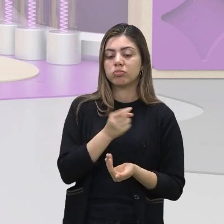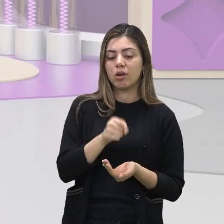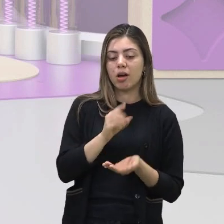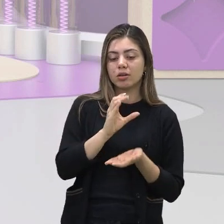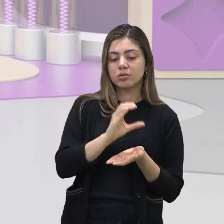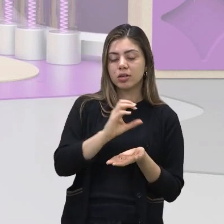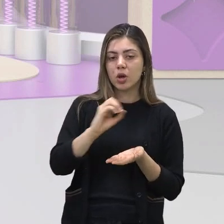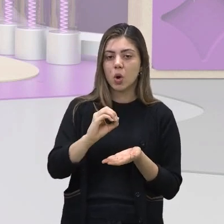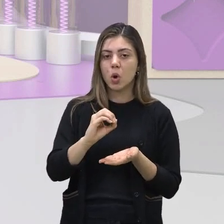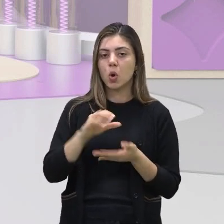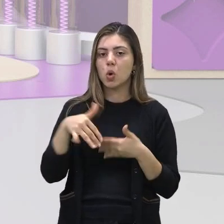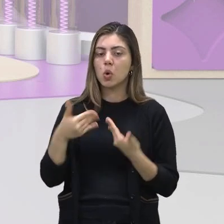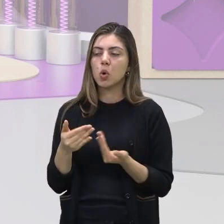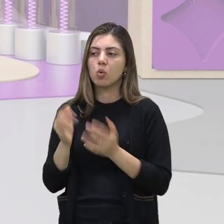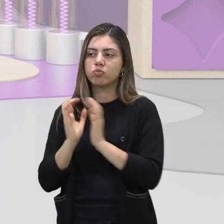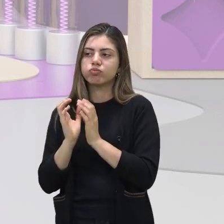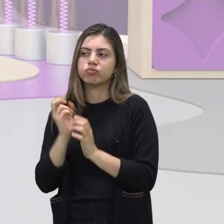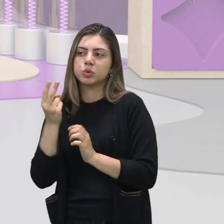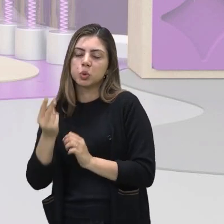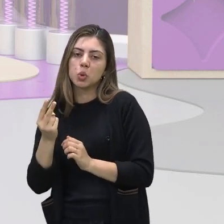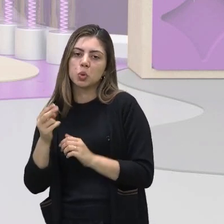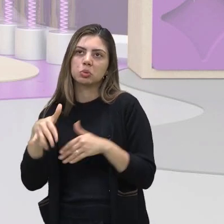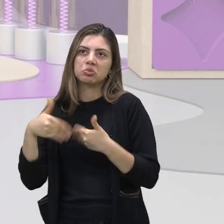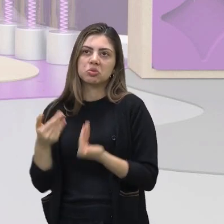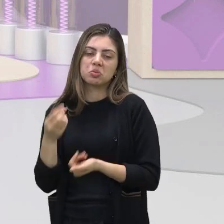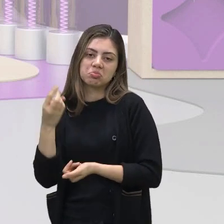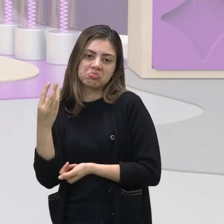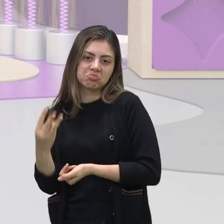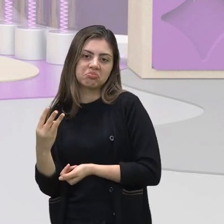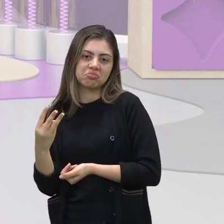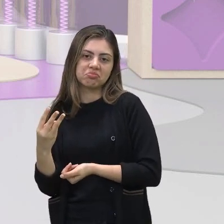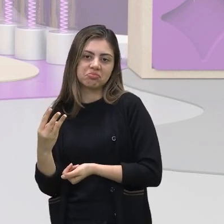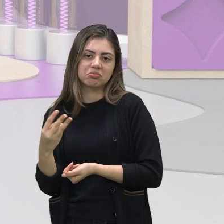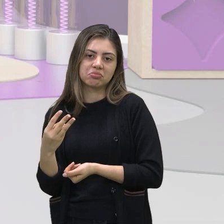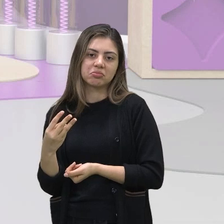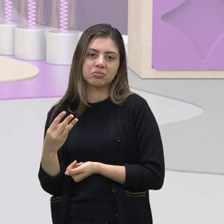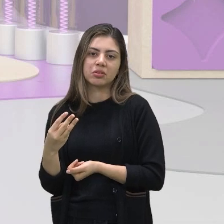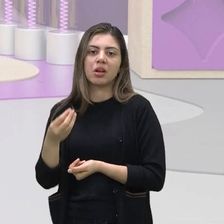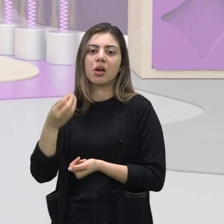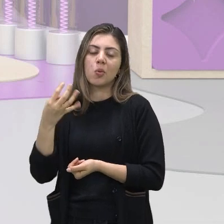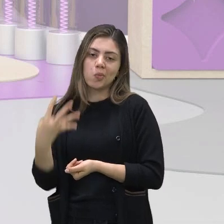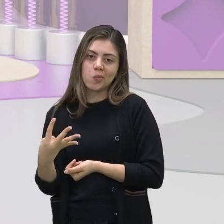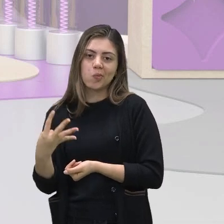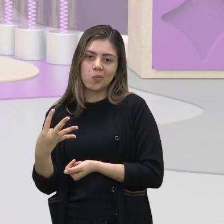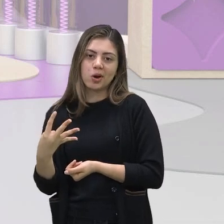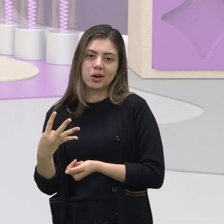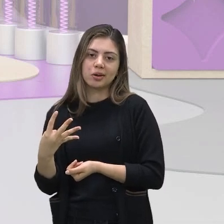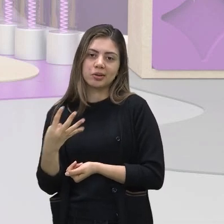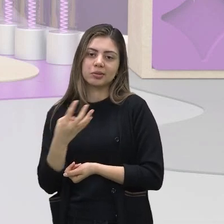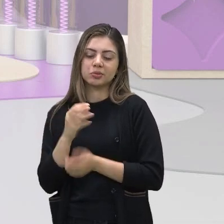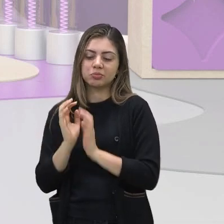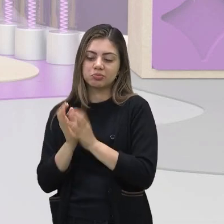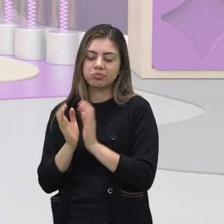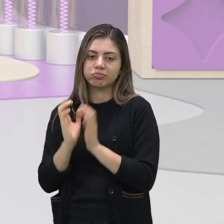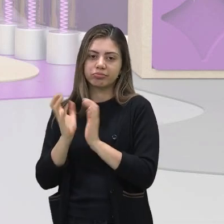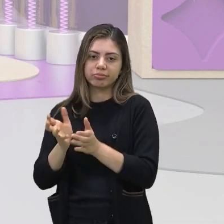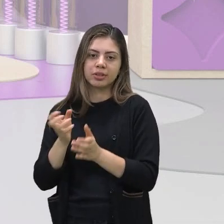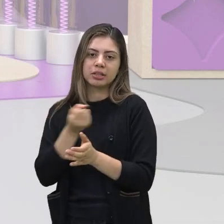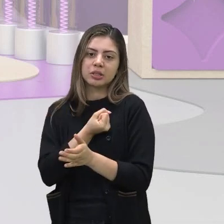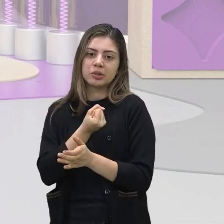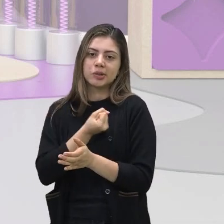2. Coroa e a face 3. Depois, coroa e a face